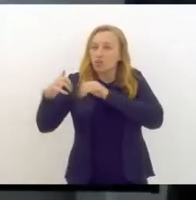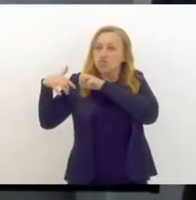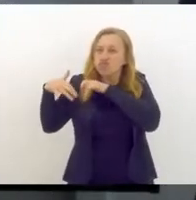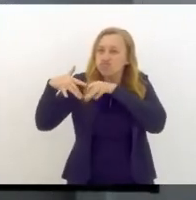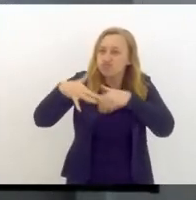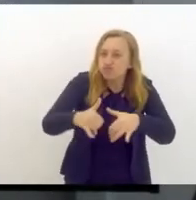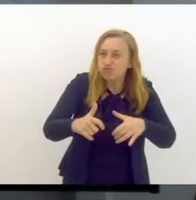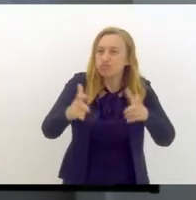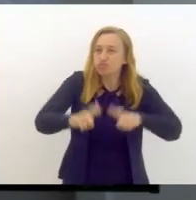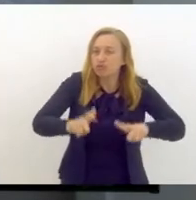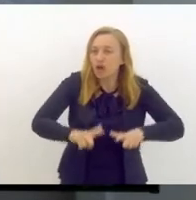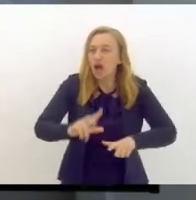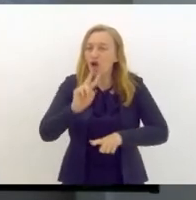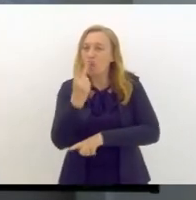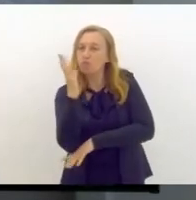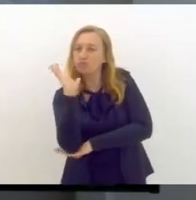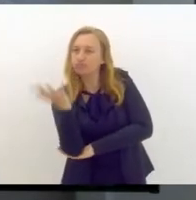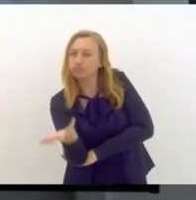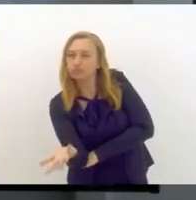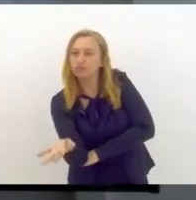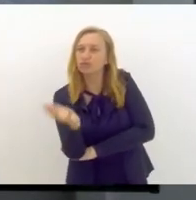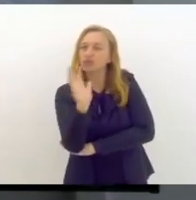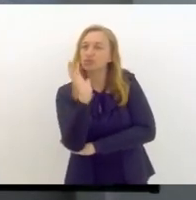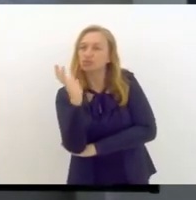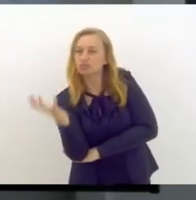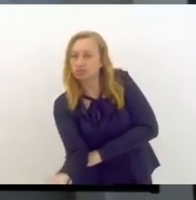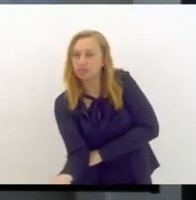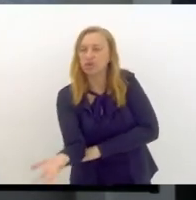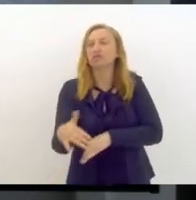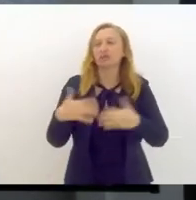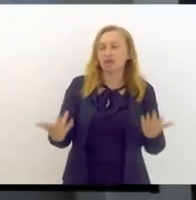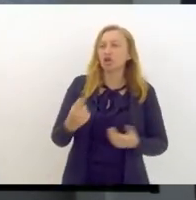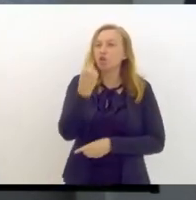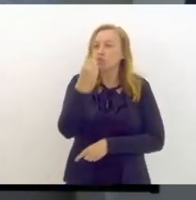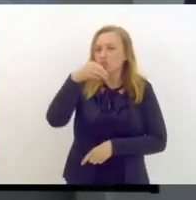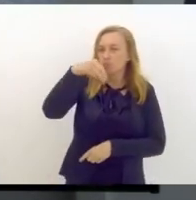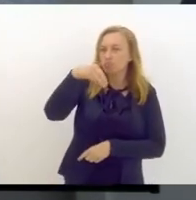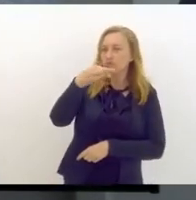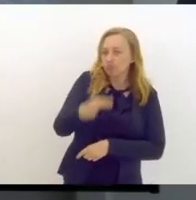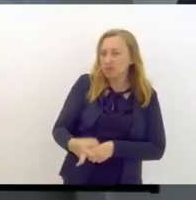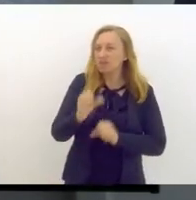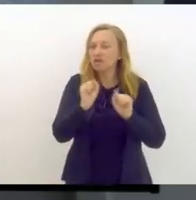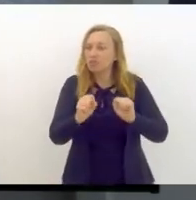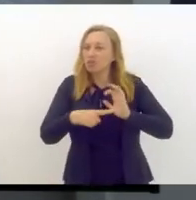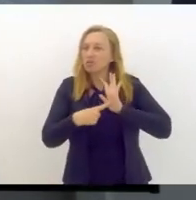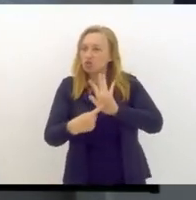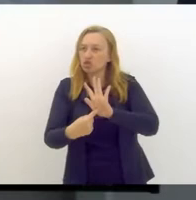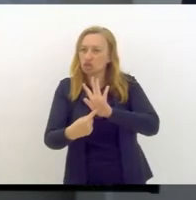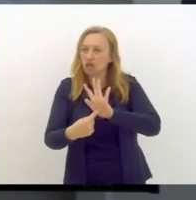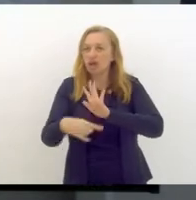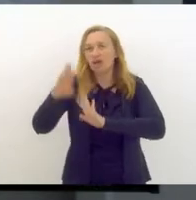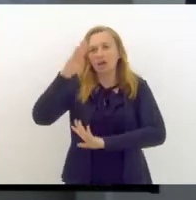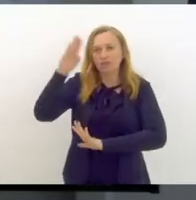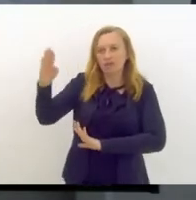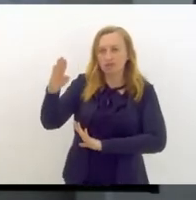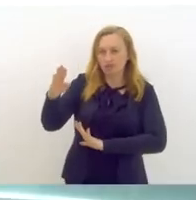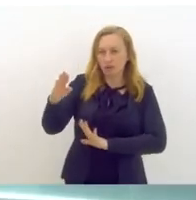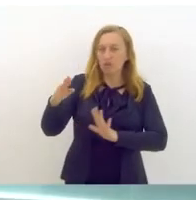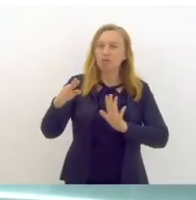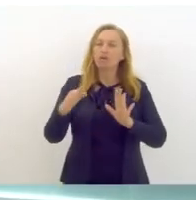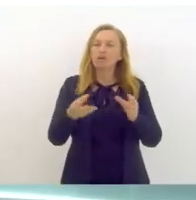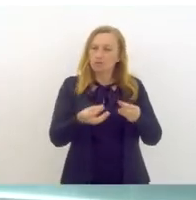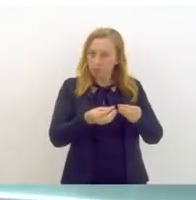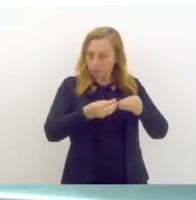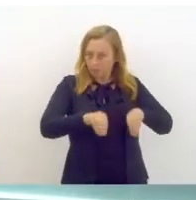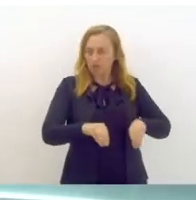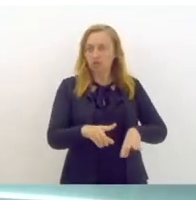um desmatamento. Isso aqui é 1% do que a gente pode trazer para vocês dos principais ilícitos que a gente vê no ambiente